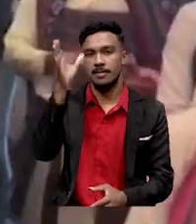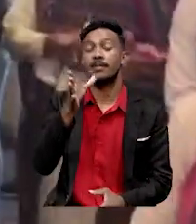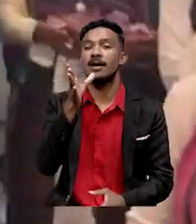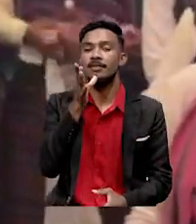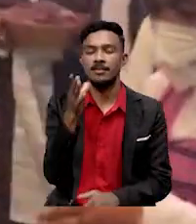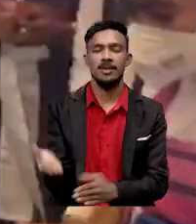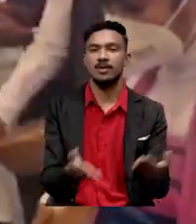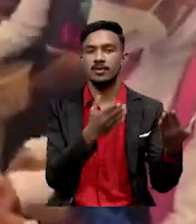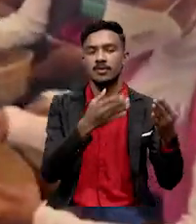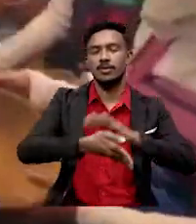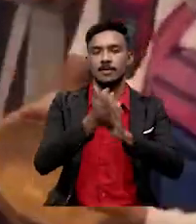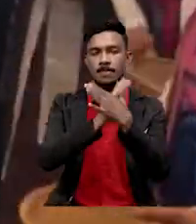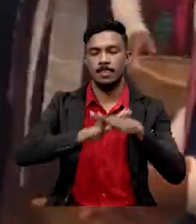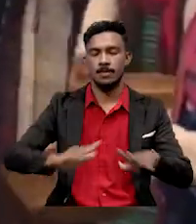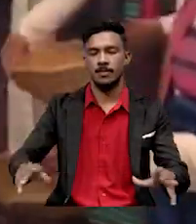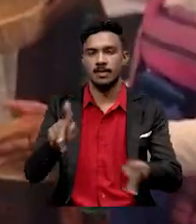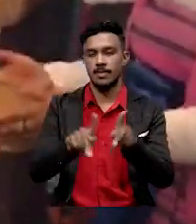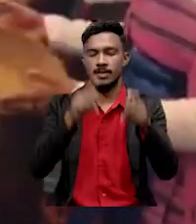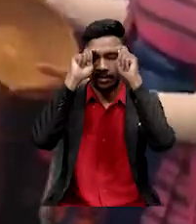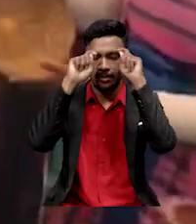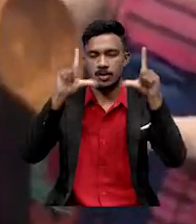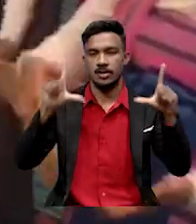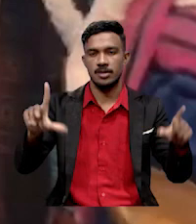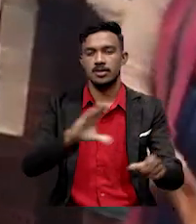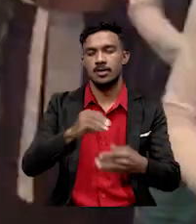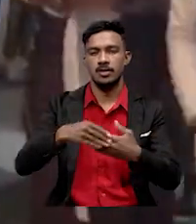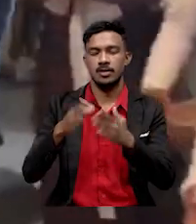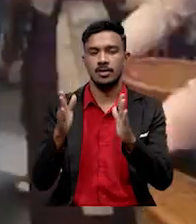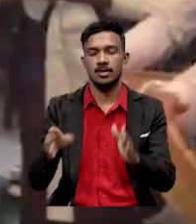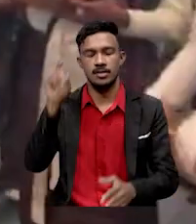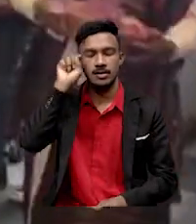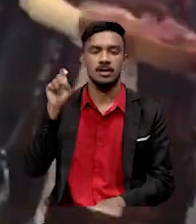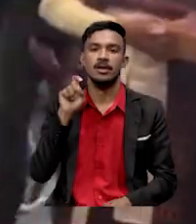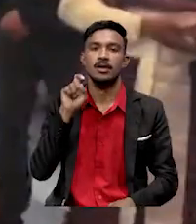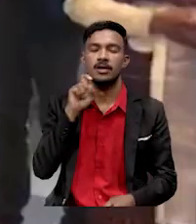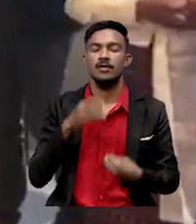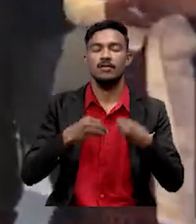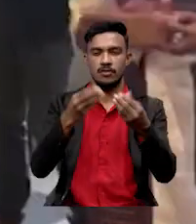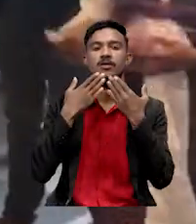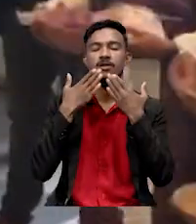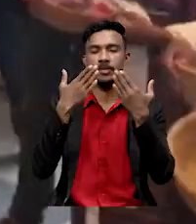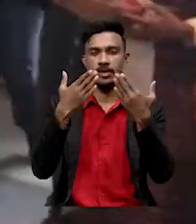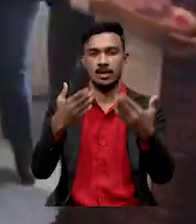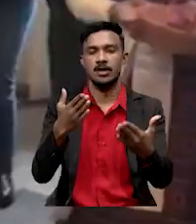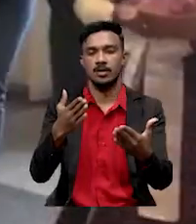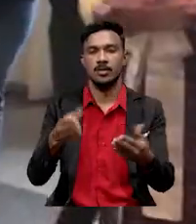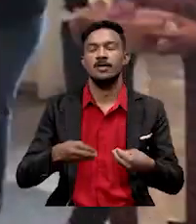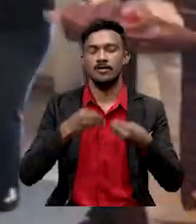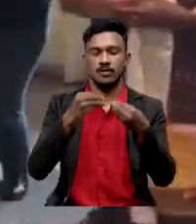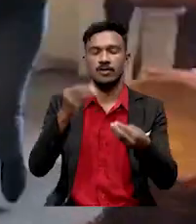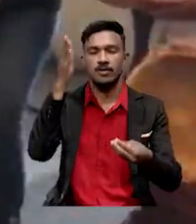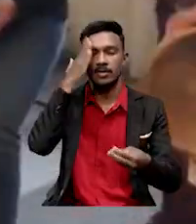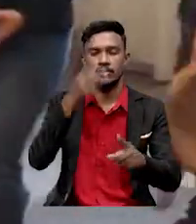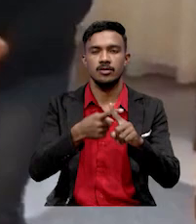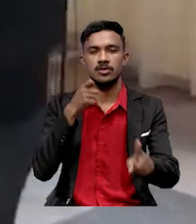ba povo Timor-Leste. Iha nia intervenção, líder carismático Kairala Sanana Guzmão, agradece tebes ba gesto solidariedade, usi